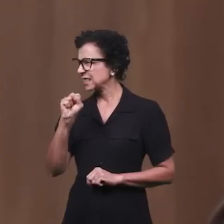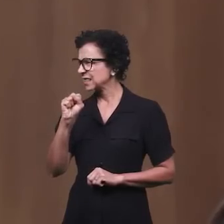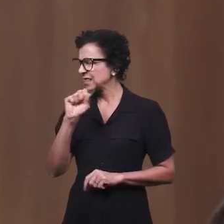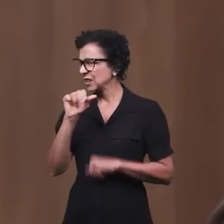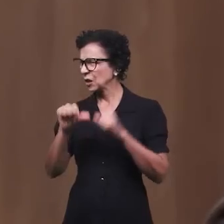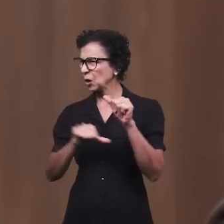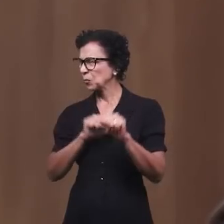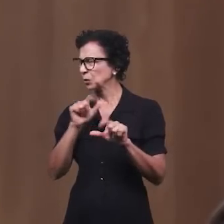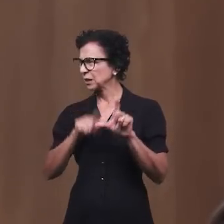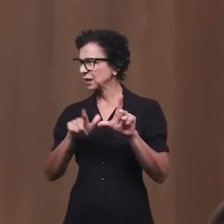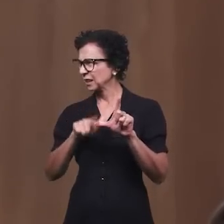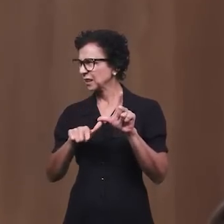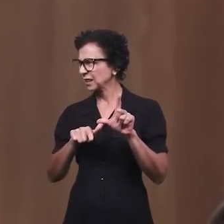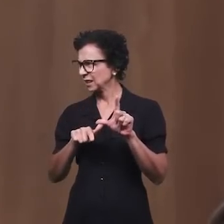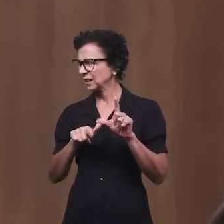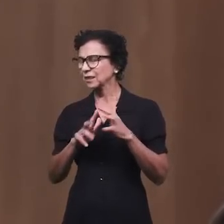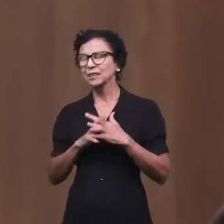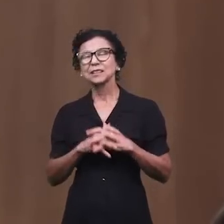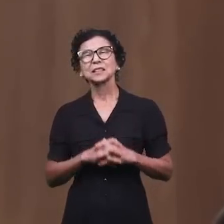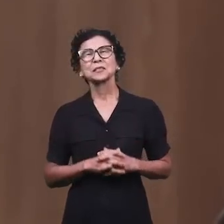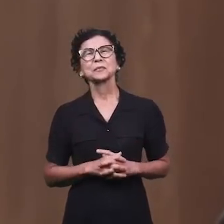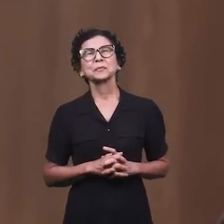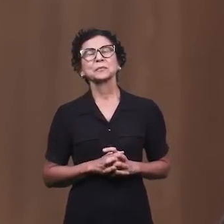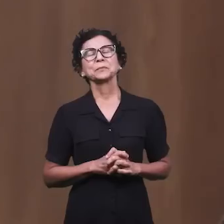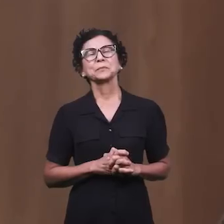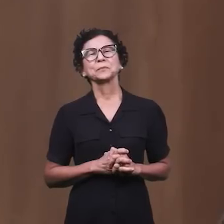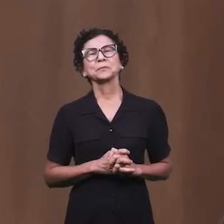letra, né? Bom,